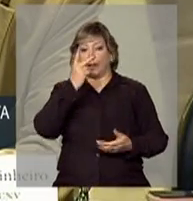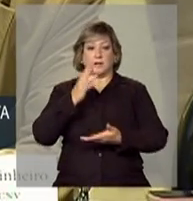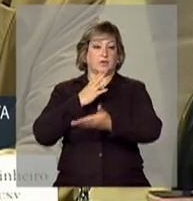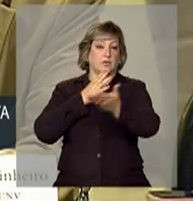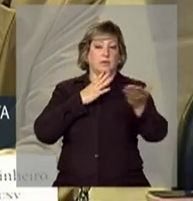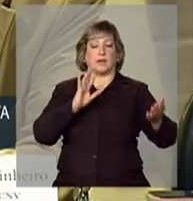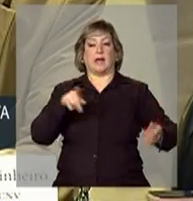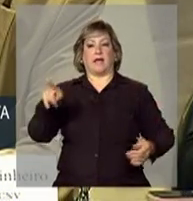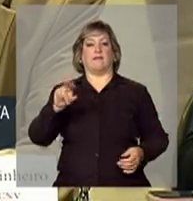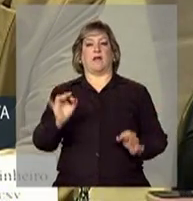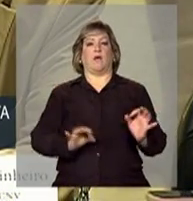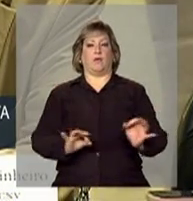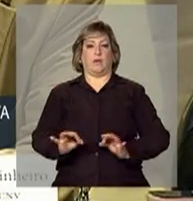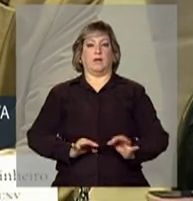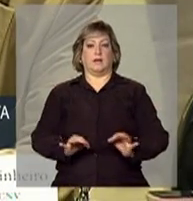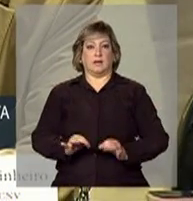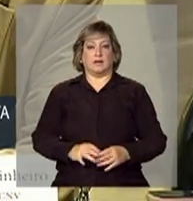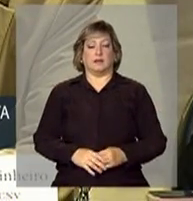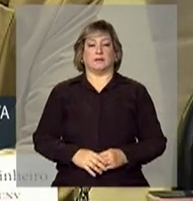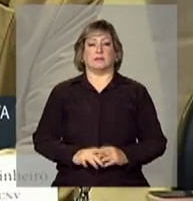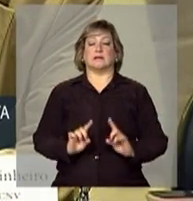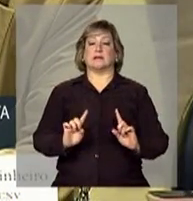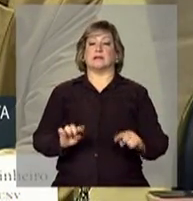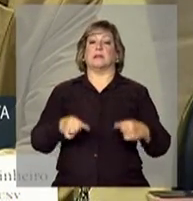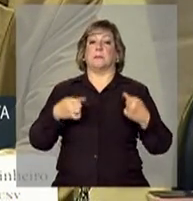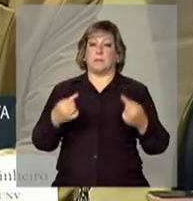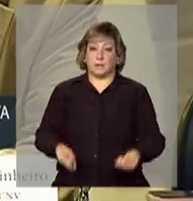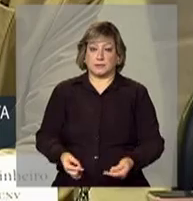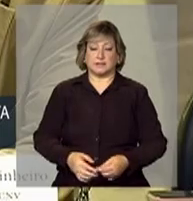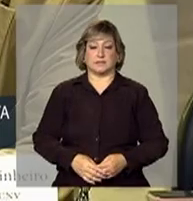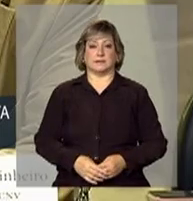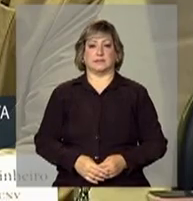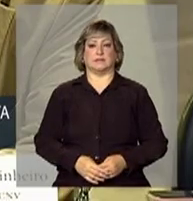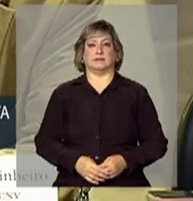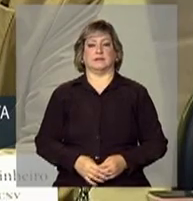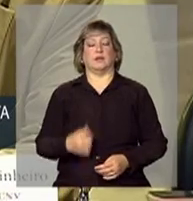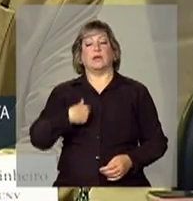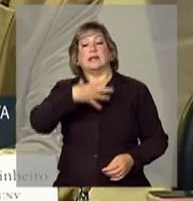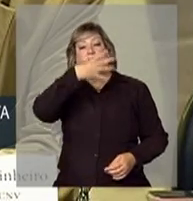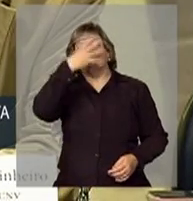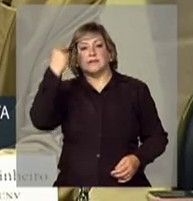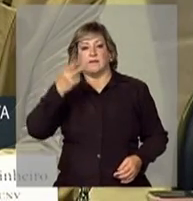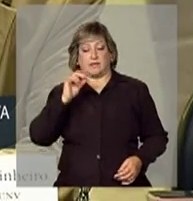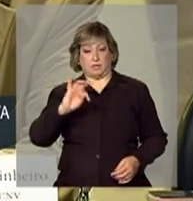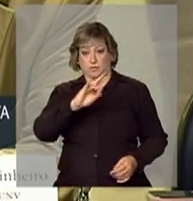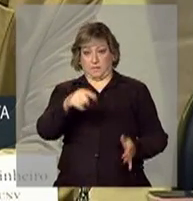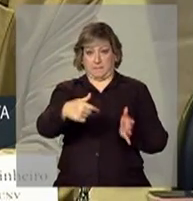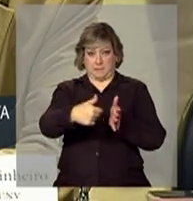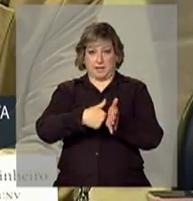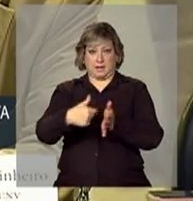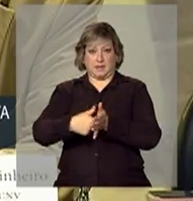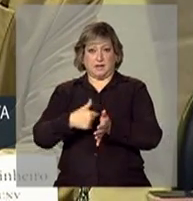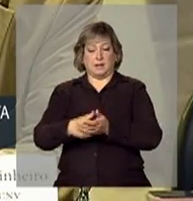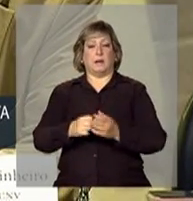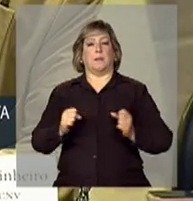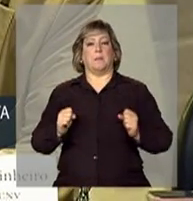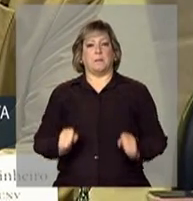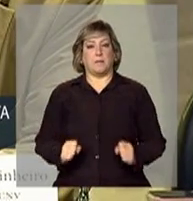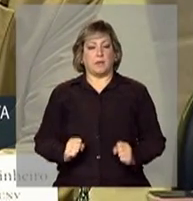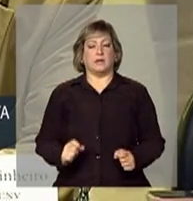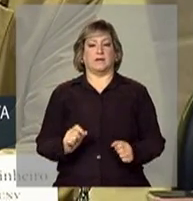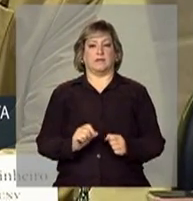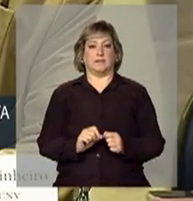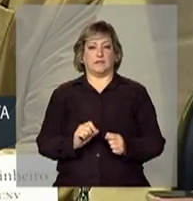é ele que vai coordenar. Depois, eu esqueci de dizer que as perguntas poderão ser